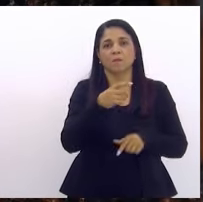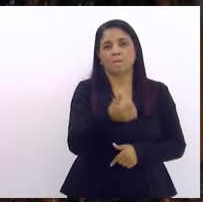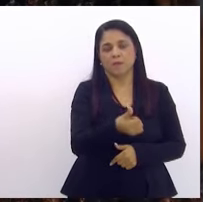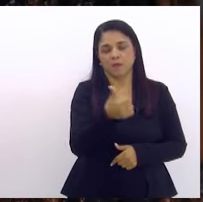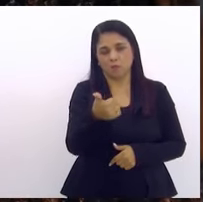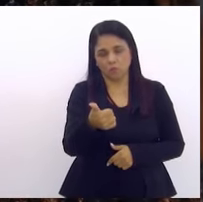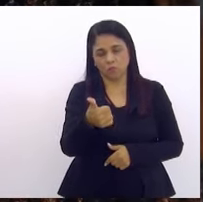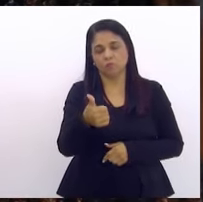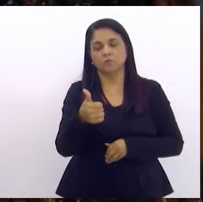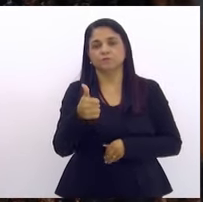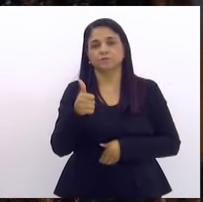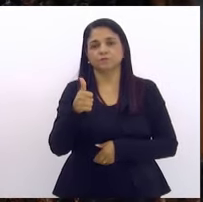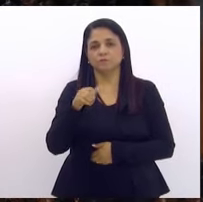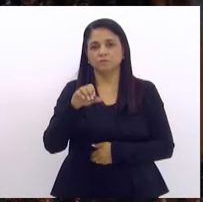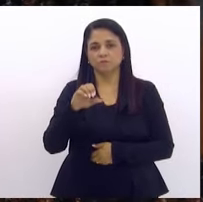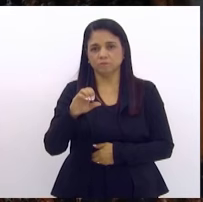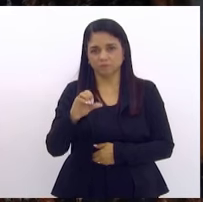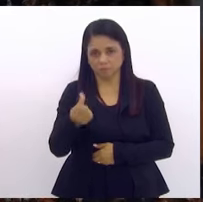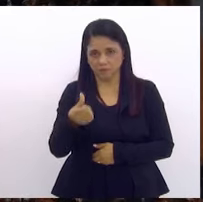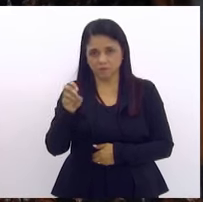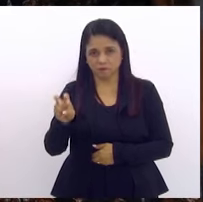6115-2022, a gente também é a favor da derrubada do veto.